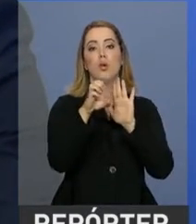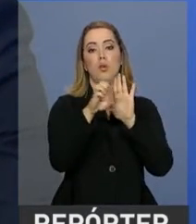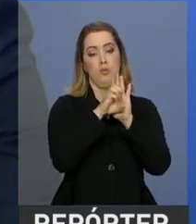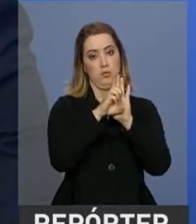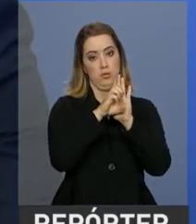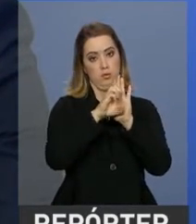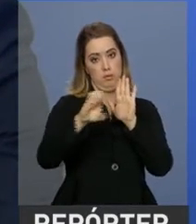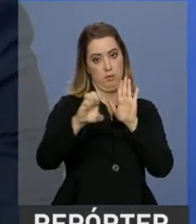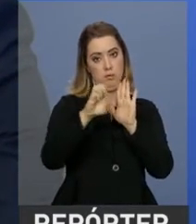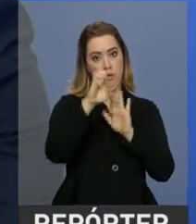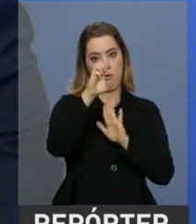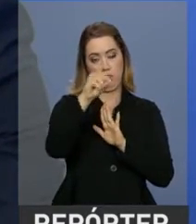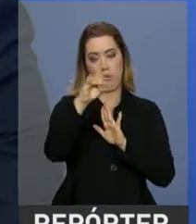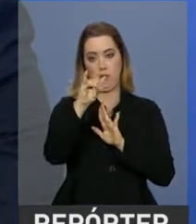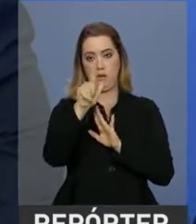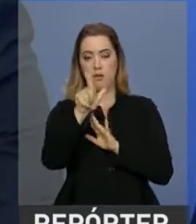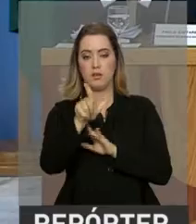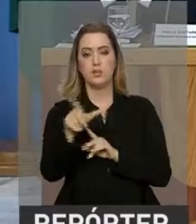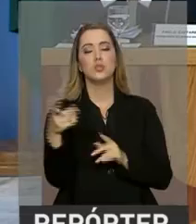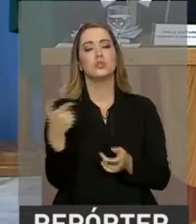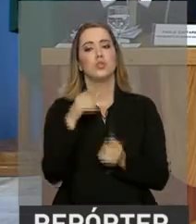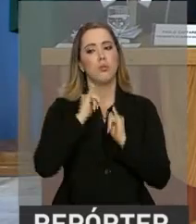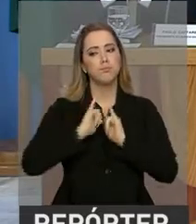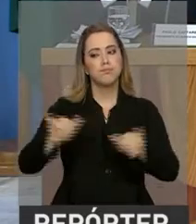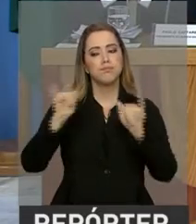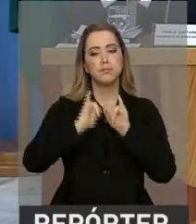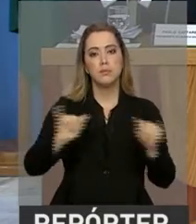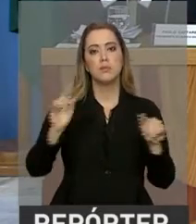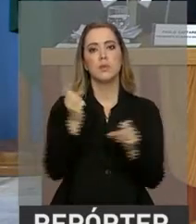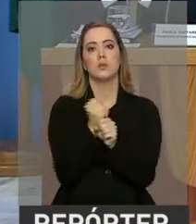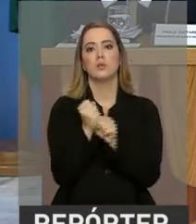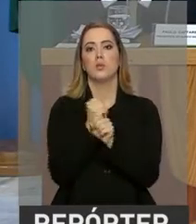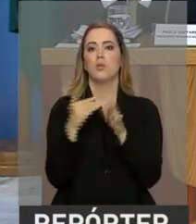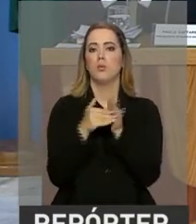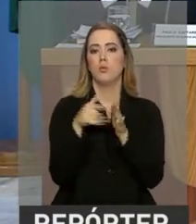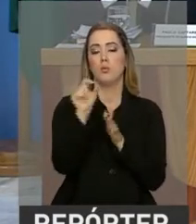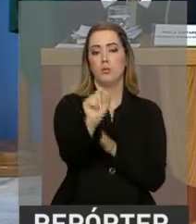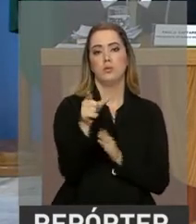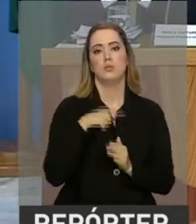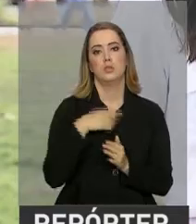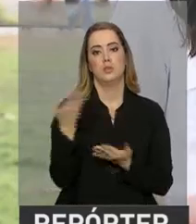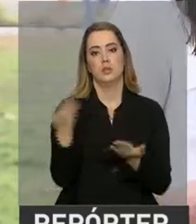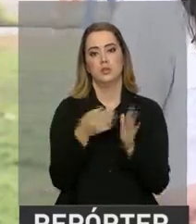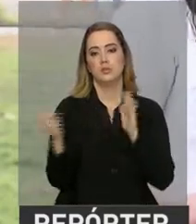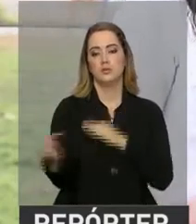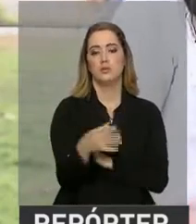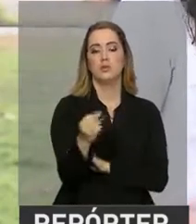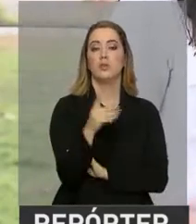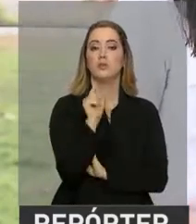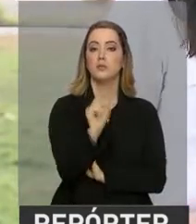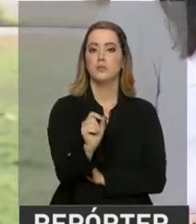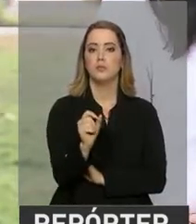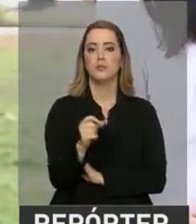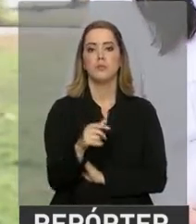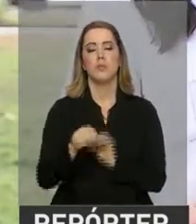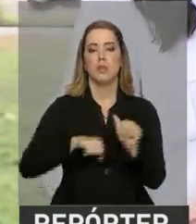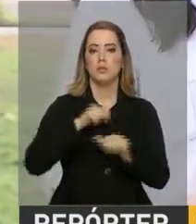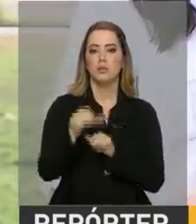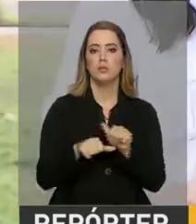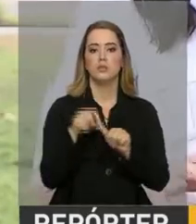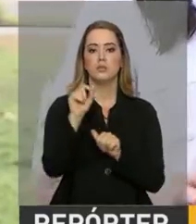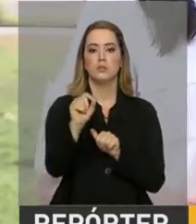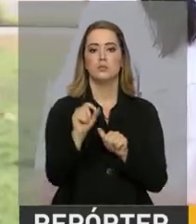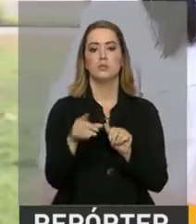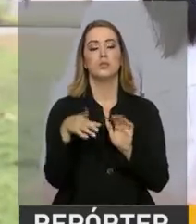previstos para serem lançados no final do ano mas desta vez eles trazem várias novidades entre as principais mudanças estão o